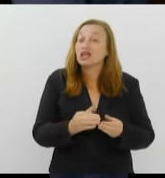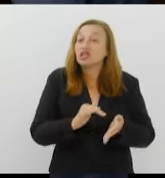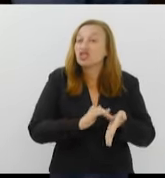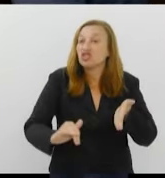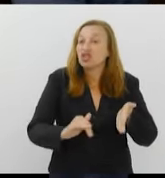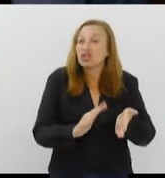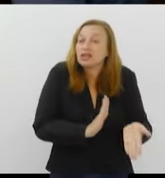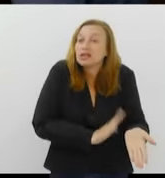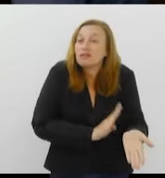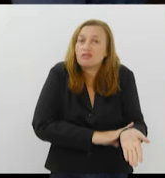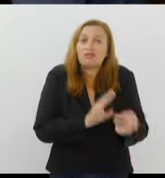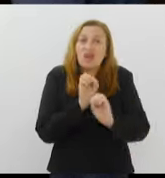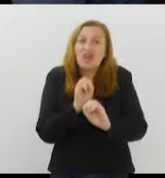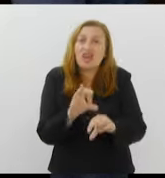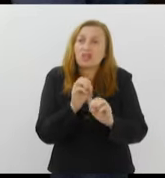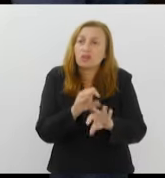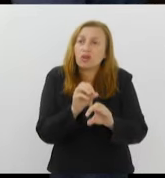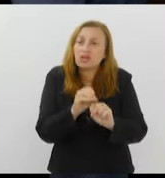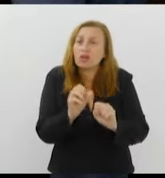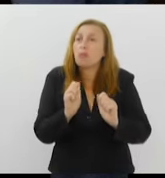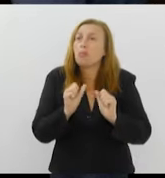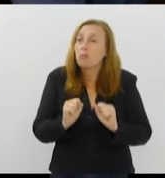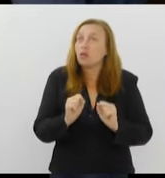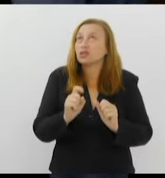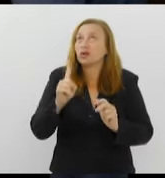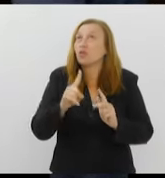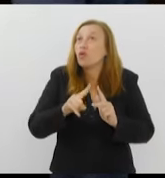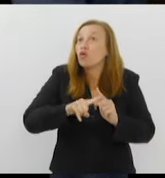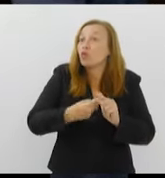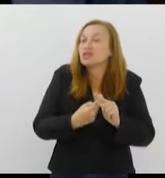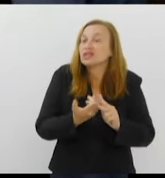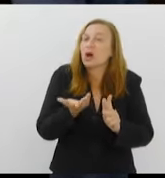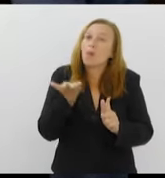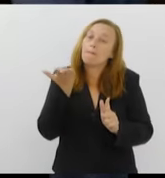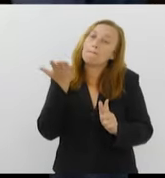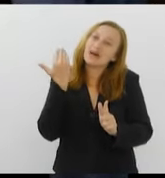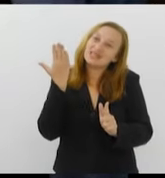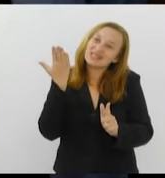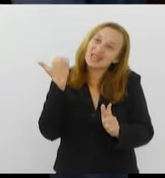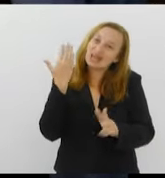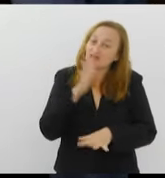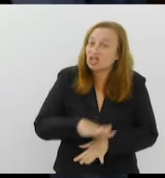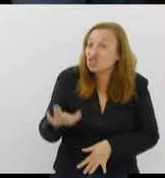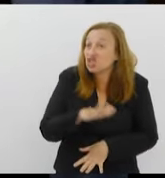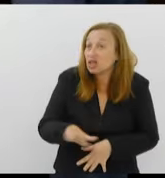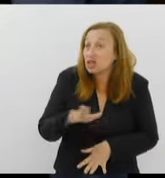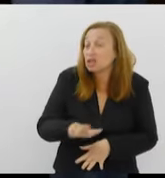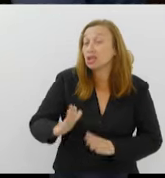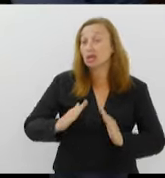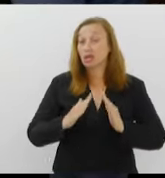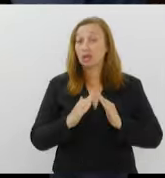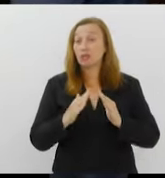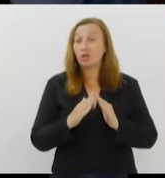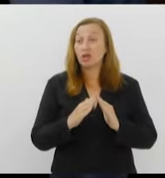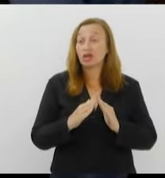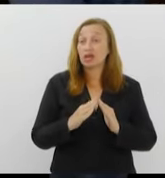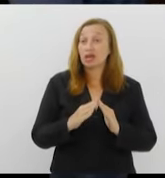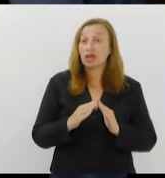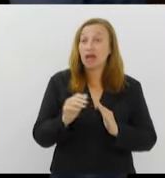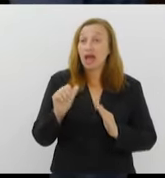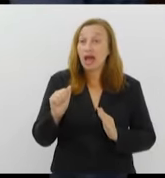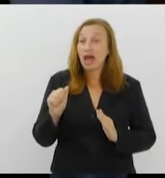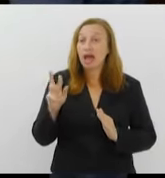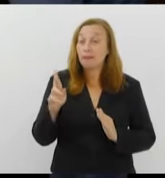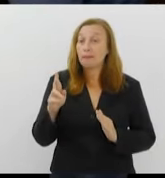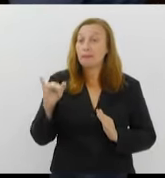A educação, ela pode não corrigir o passado dessas crianças que moram em abrigos, em orfanatos, mas ela com